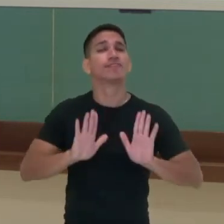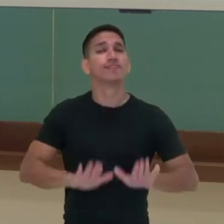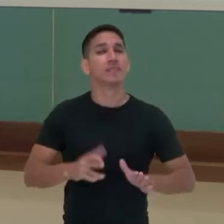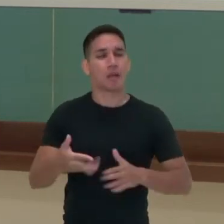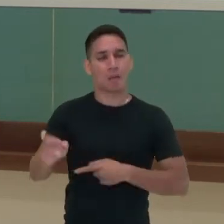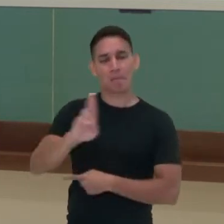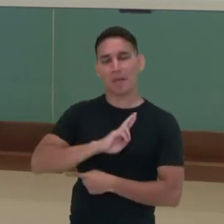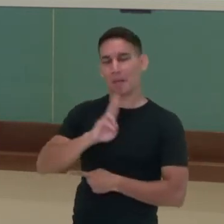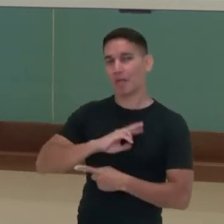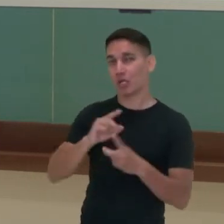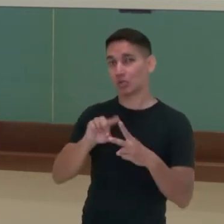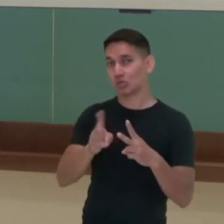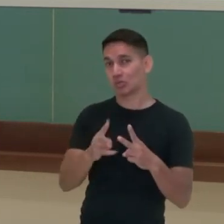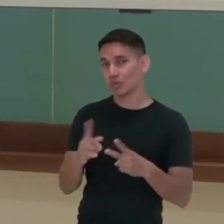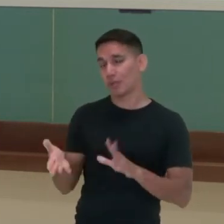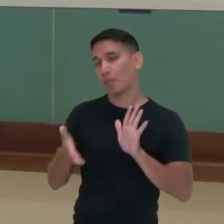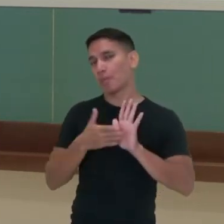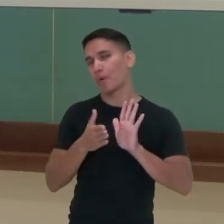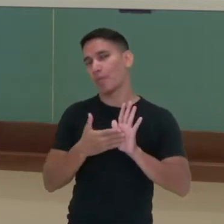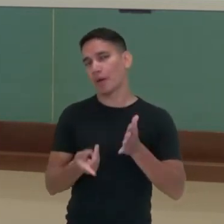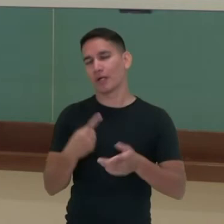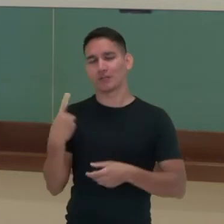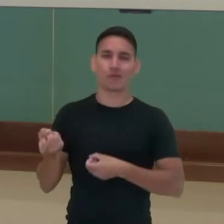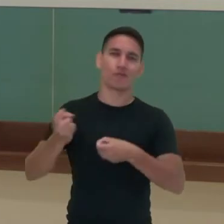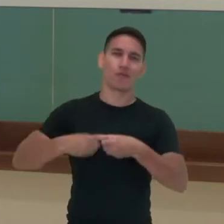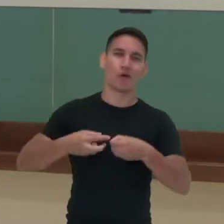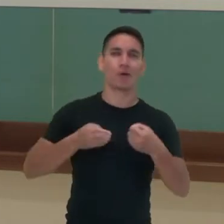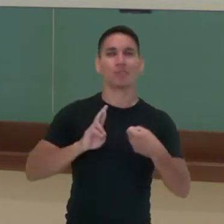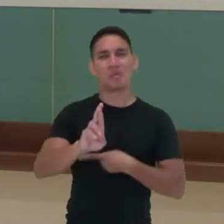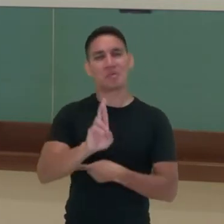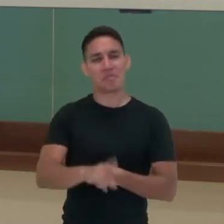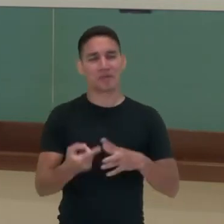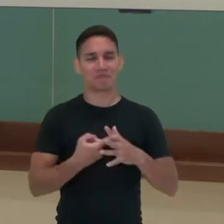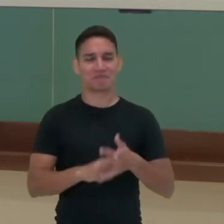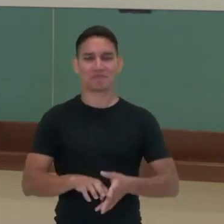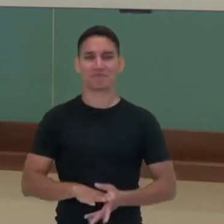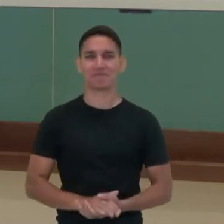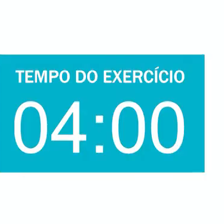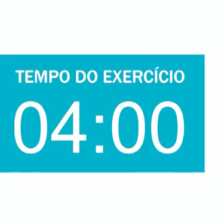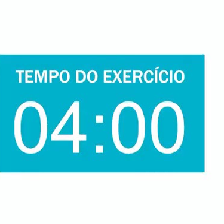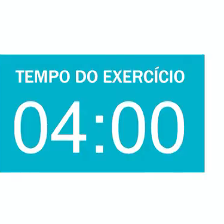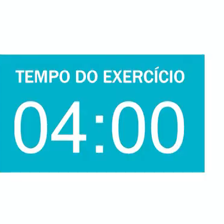duas situações aqui, propostas. E nós retornaremos a seguir com a correção.